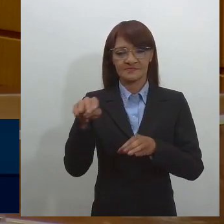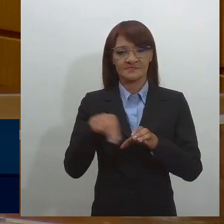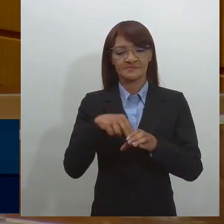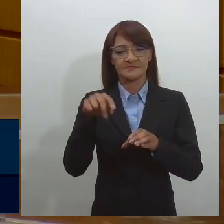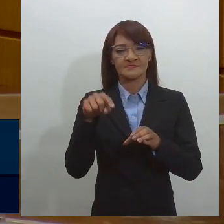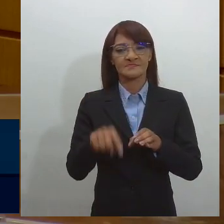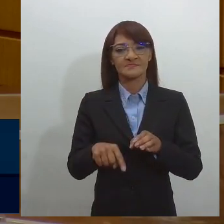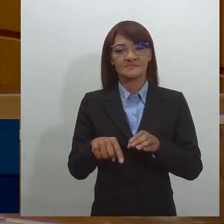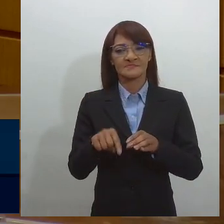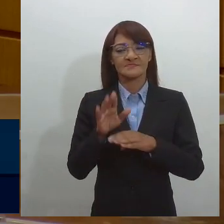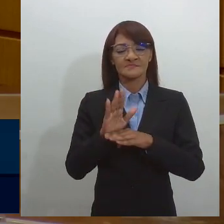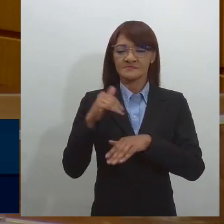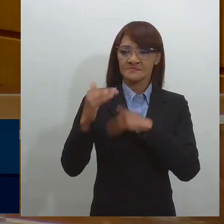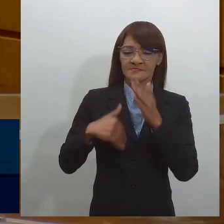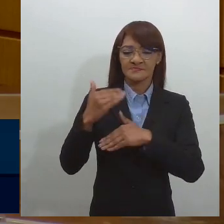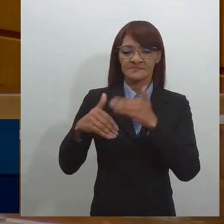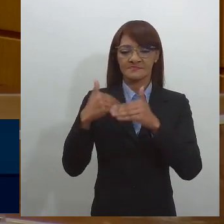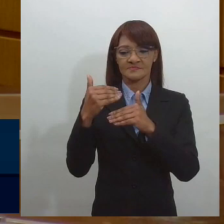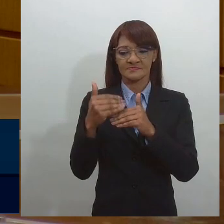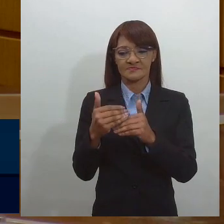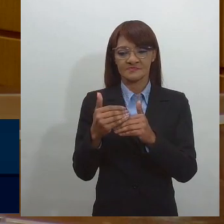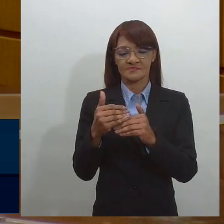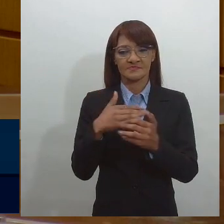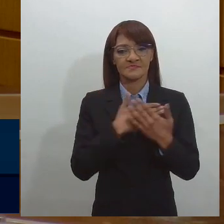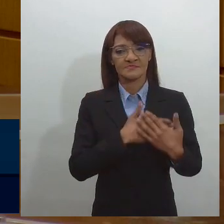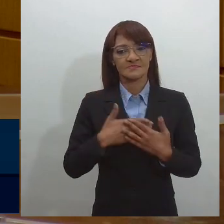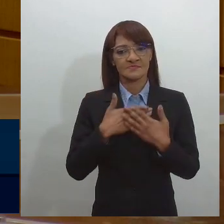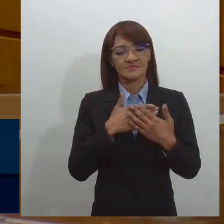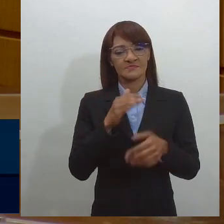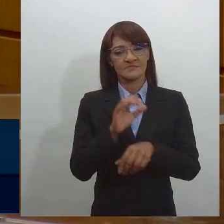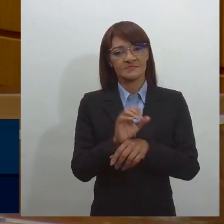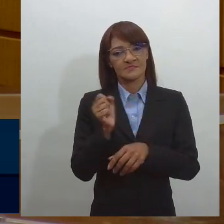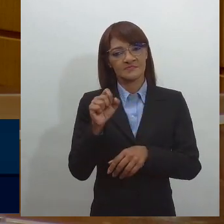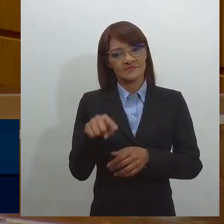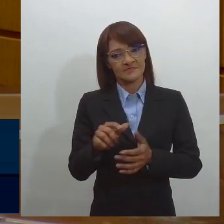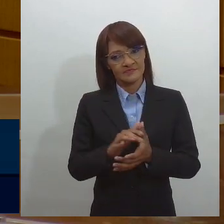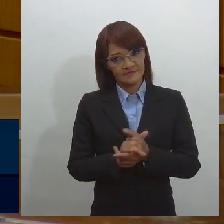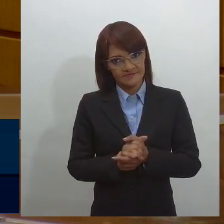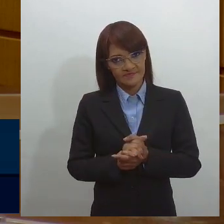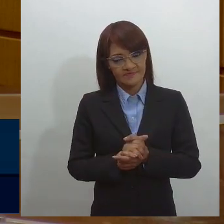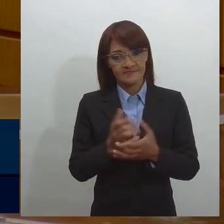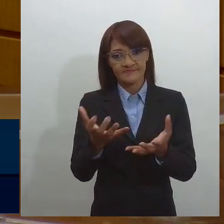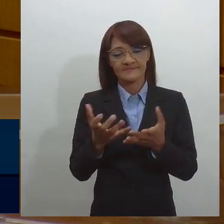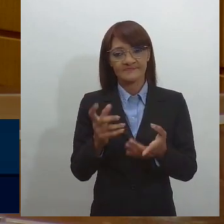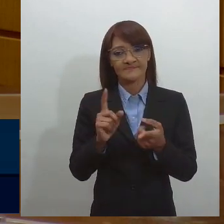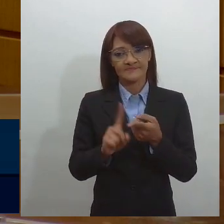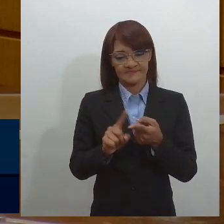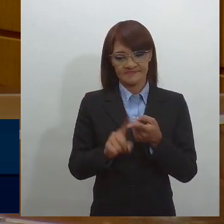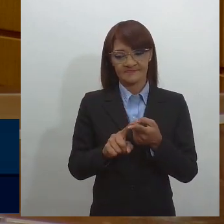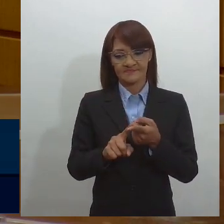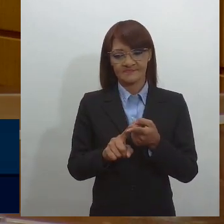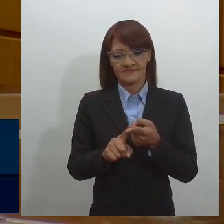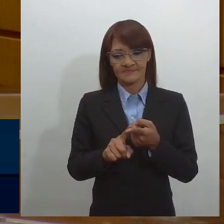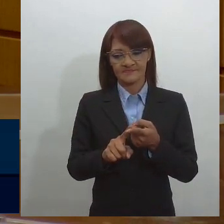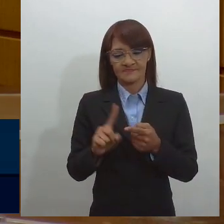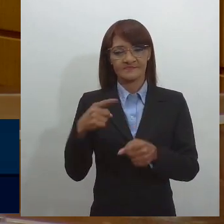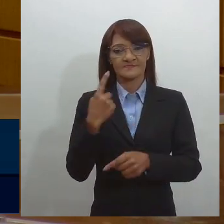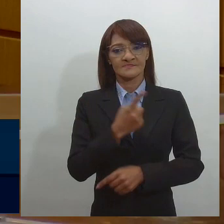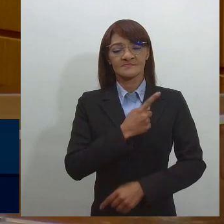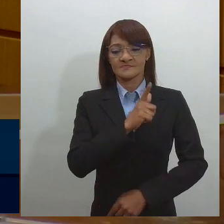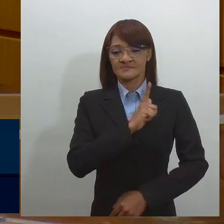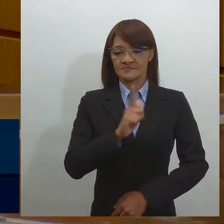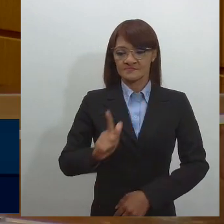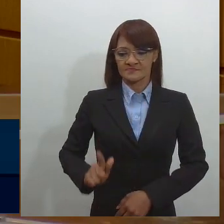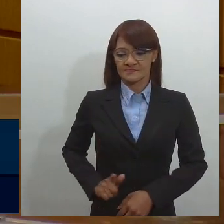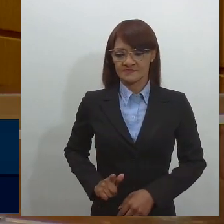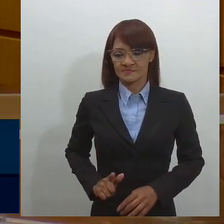do nosso querido estado de Sergipe. E quero também dizer ao nosso governador e a todos vocês que o